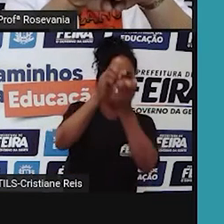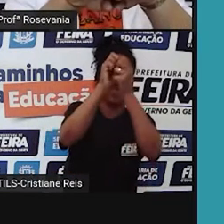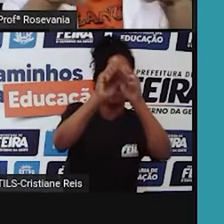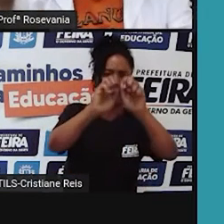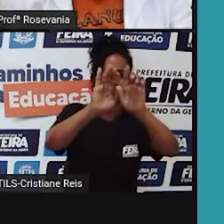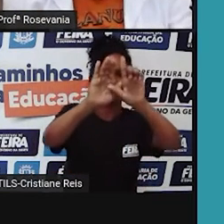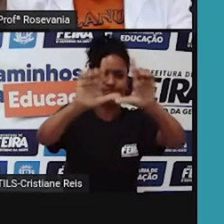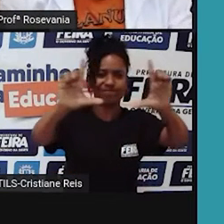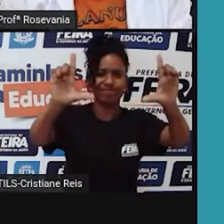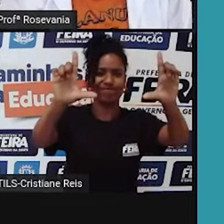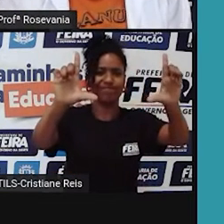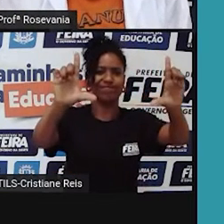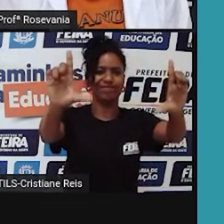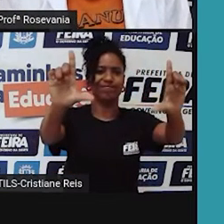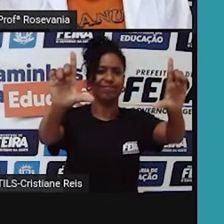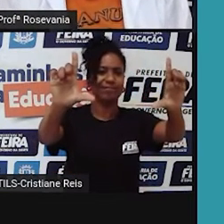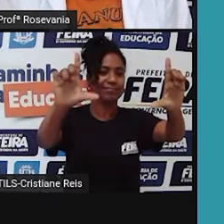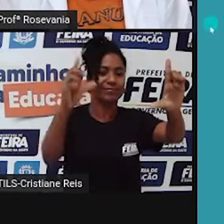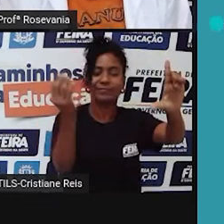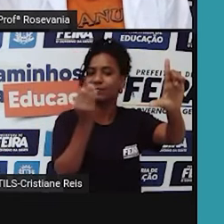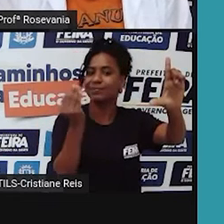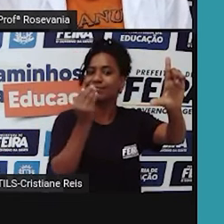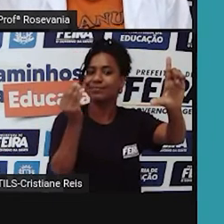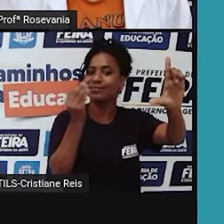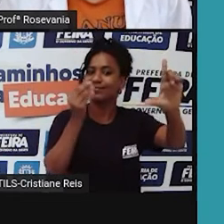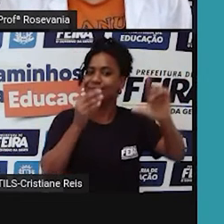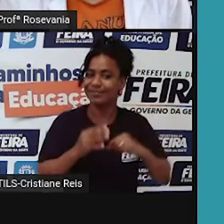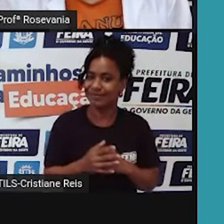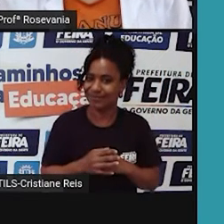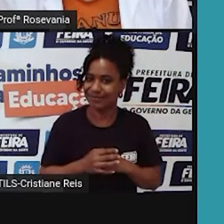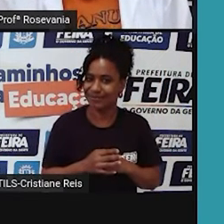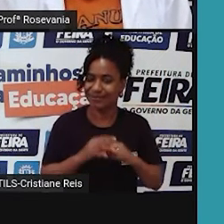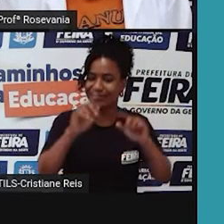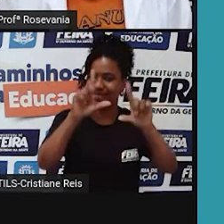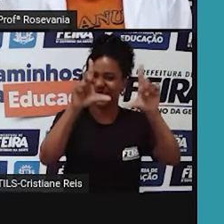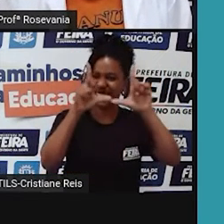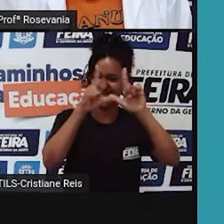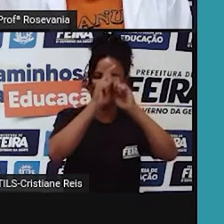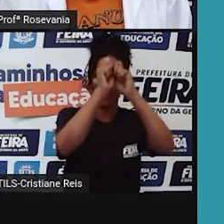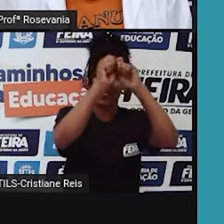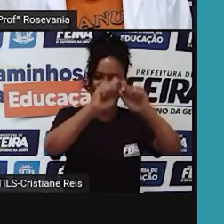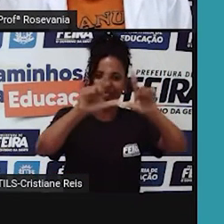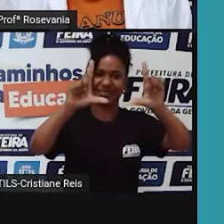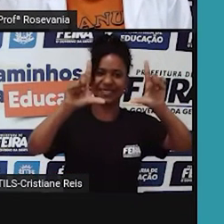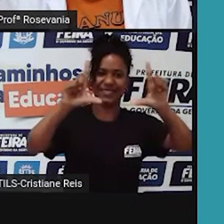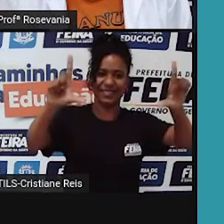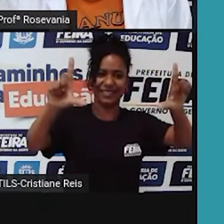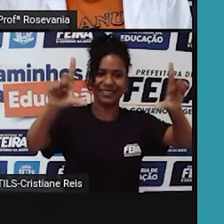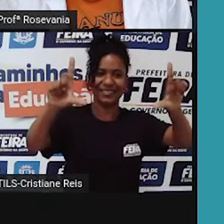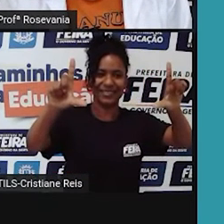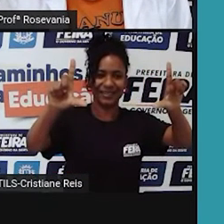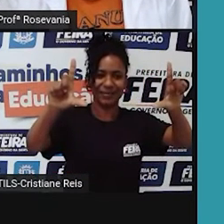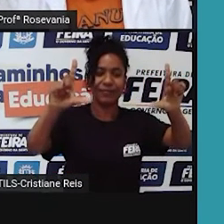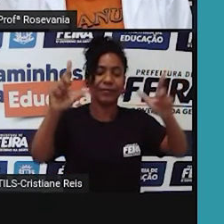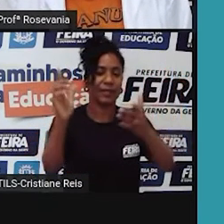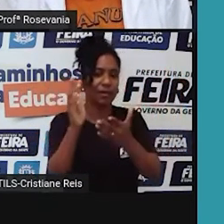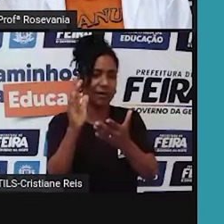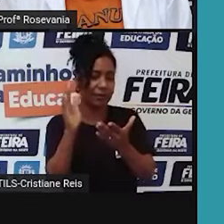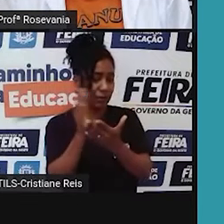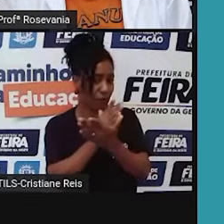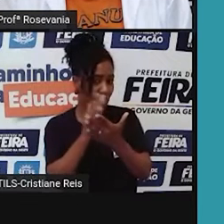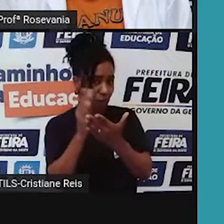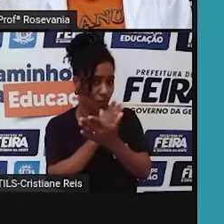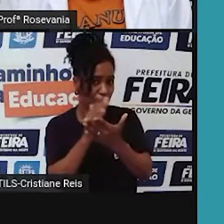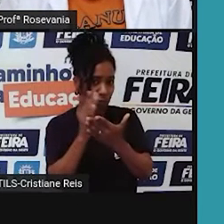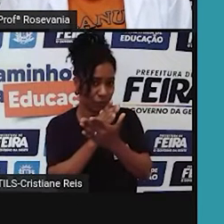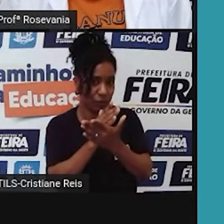colocar ele plano, com certeza as distorções acabam ficando um pouquinho maior. Algumas delas esse mapa aqui não tem, mas